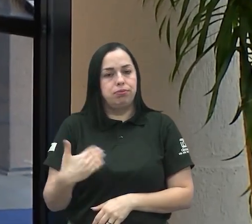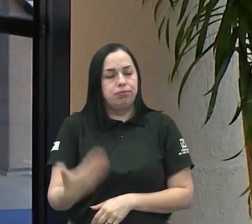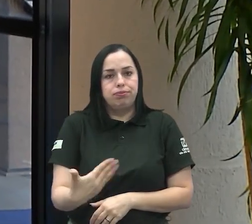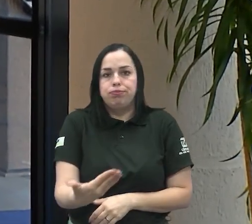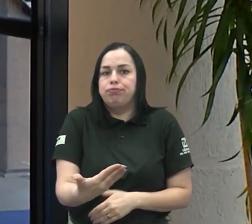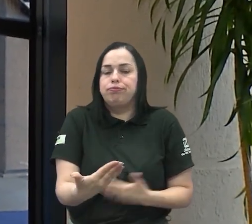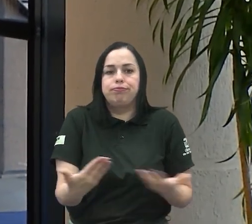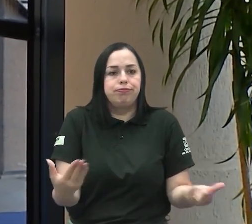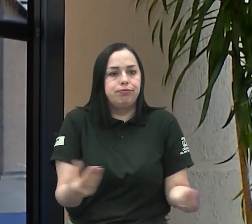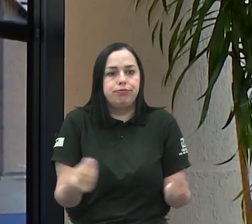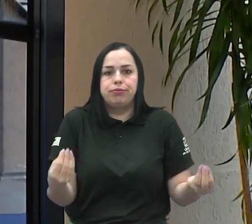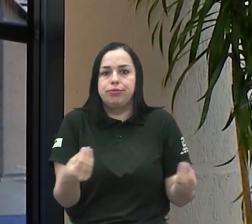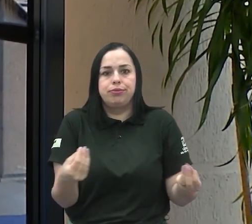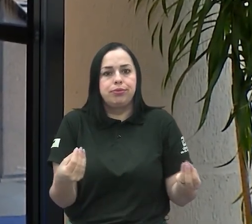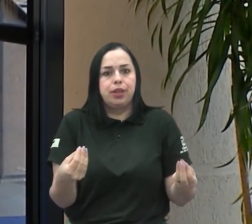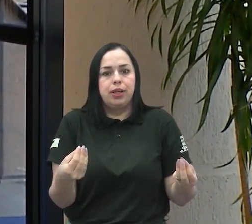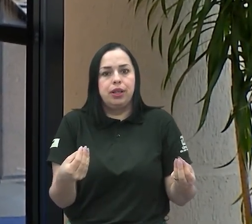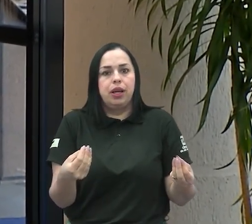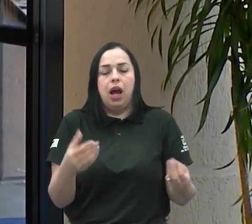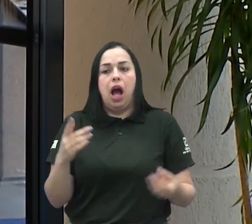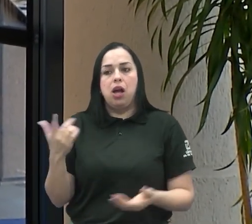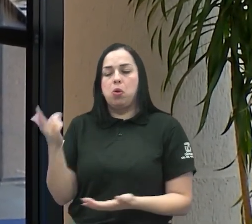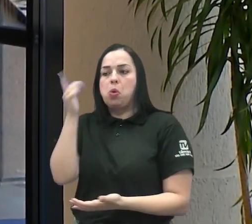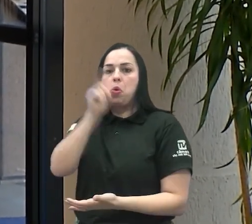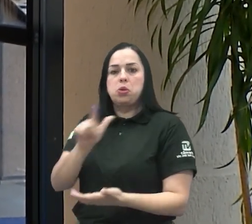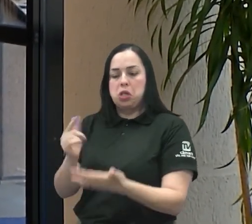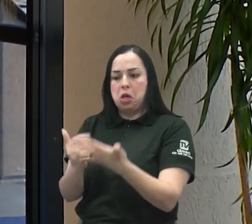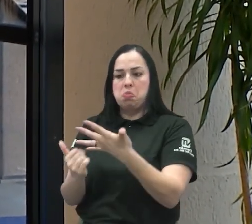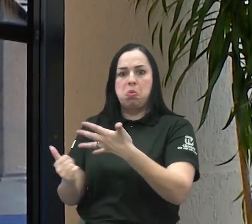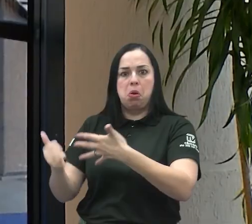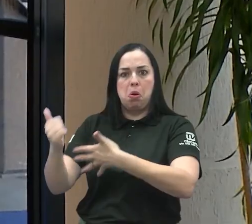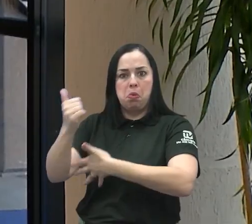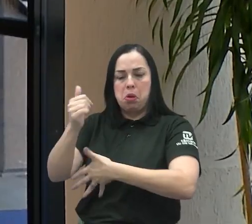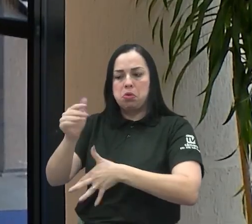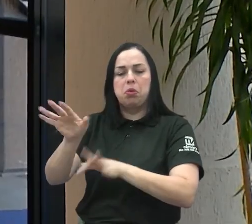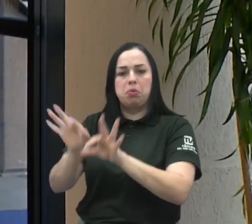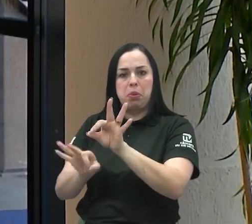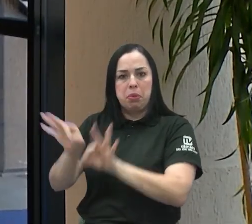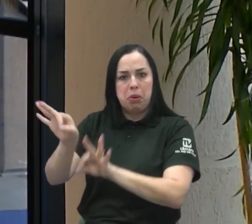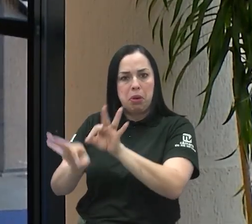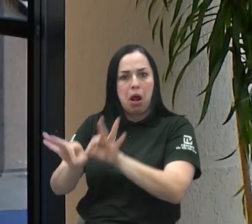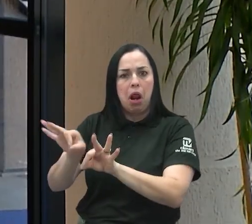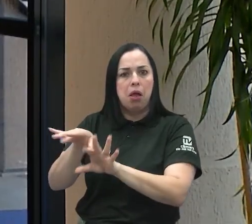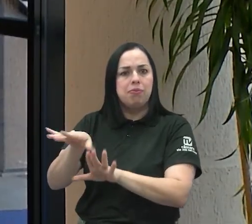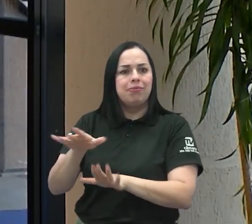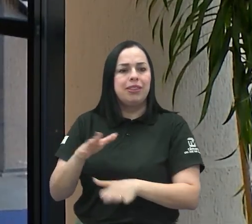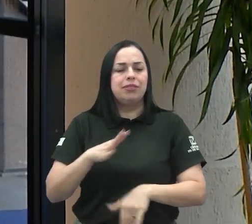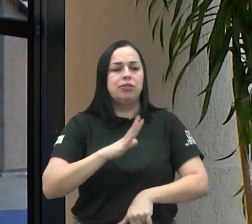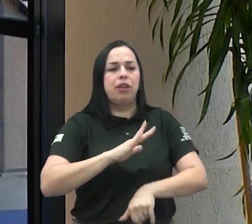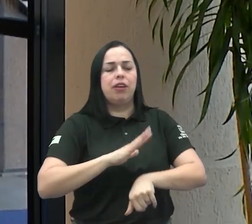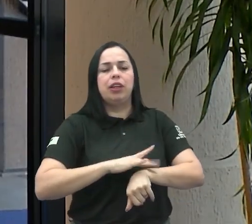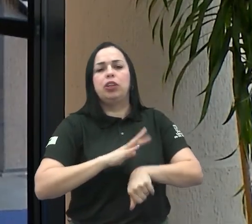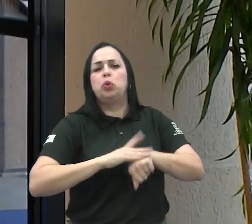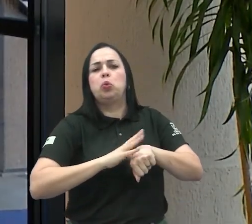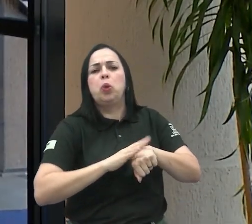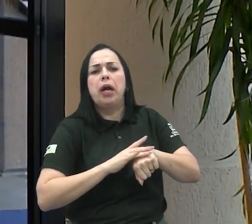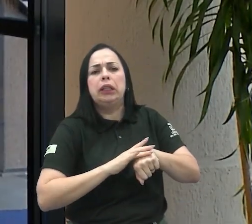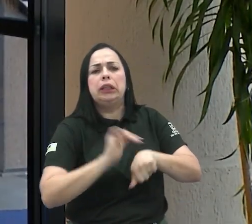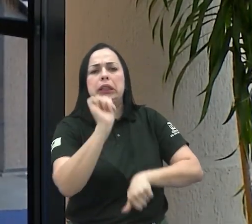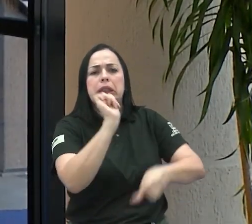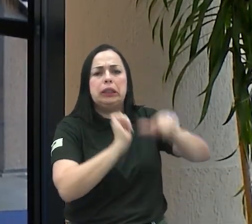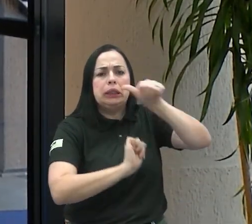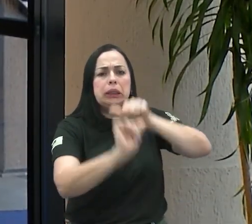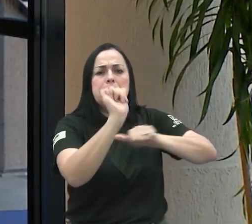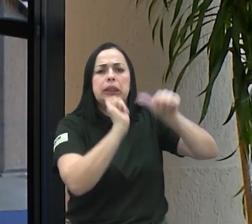ponto que eu cheguei numa posição ótima dentro da empresa como projetista, só que a doença já estava bem gritante,